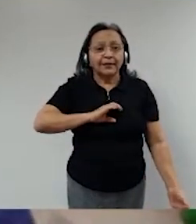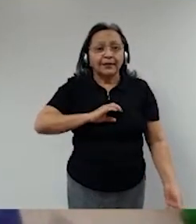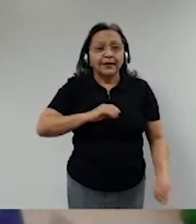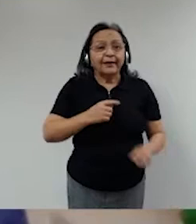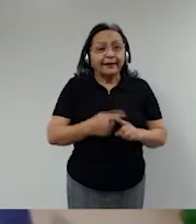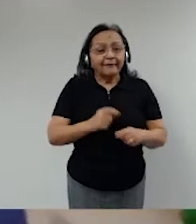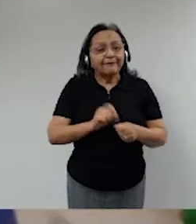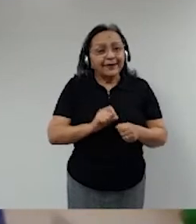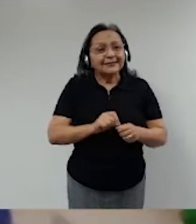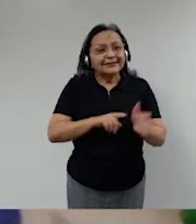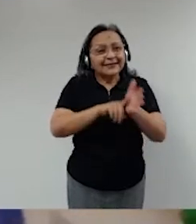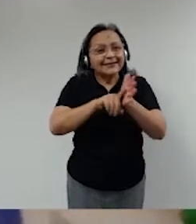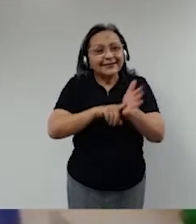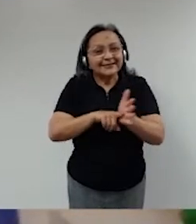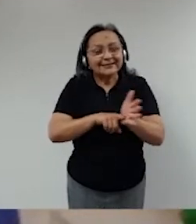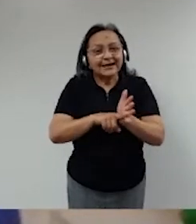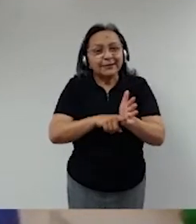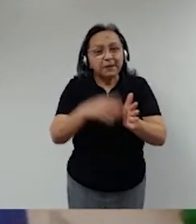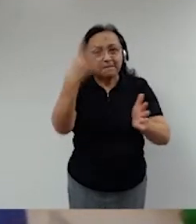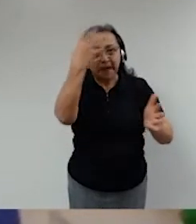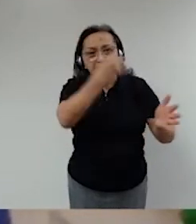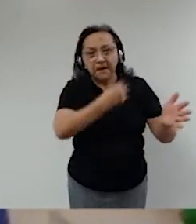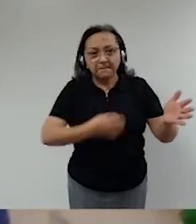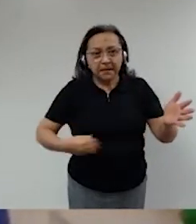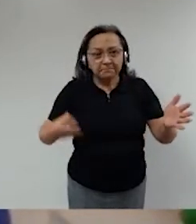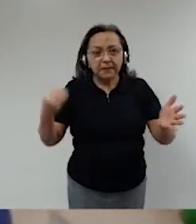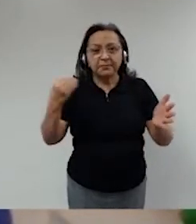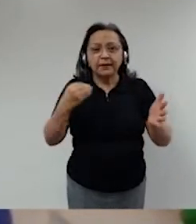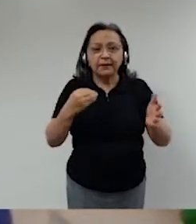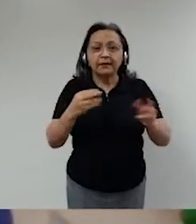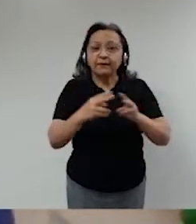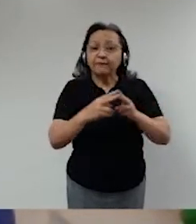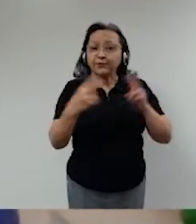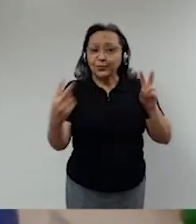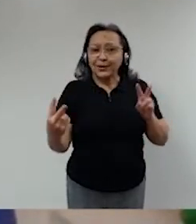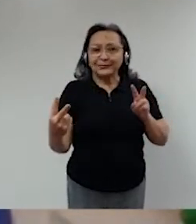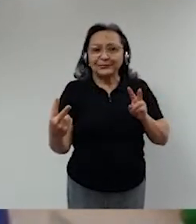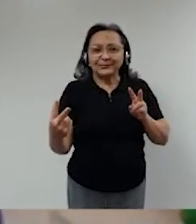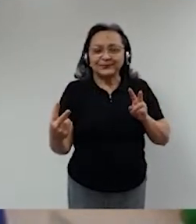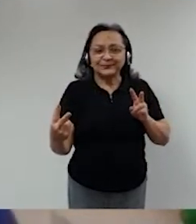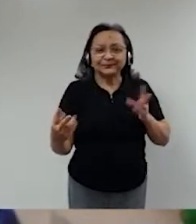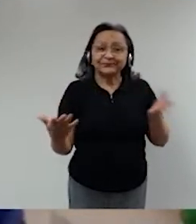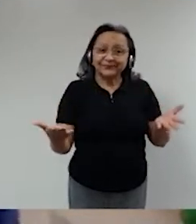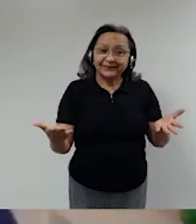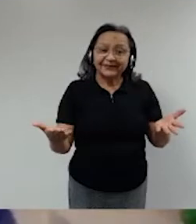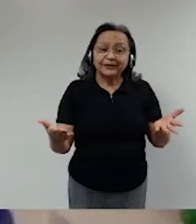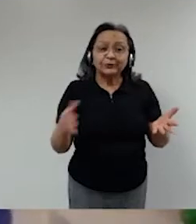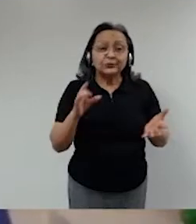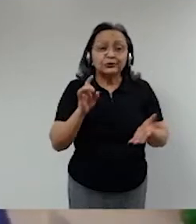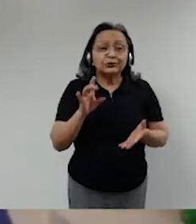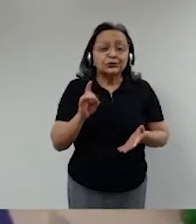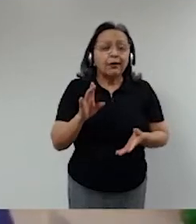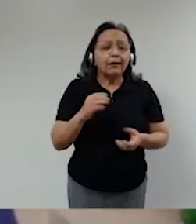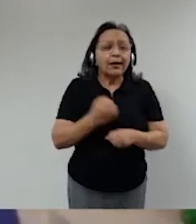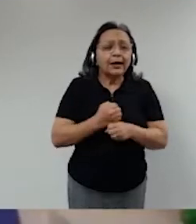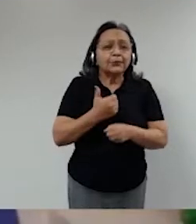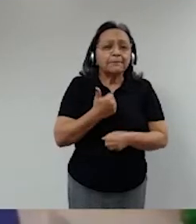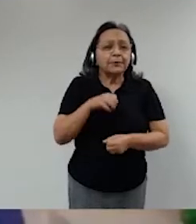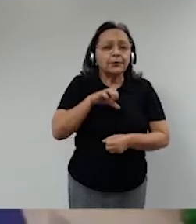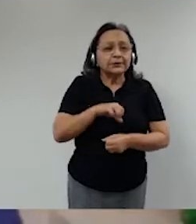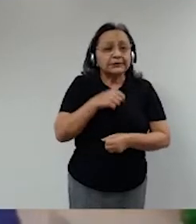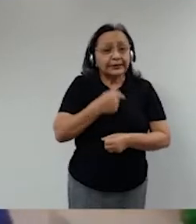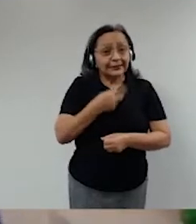de exame radiológico por telecomunicação. Contudo, apenas em